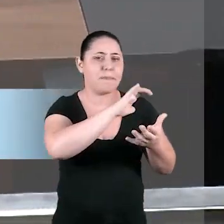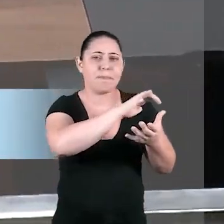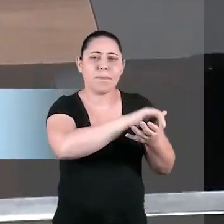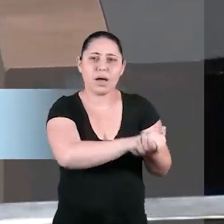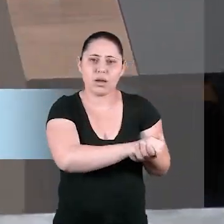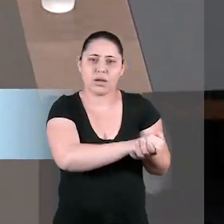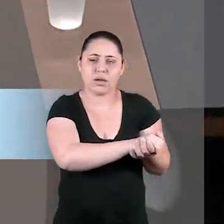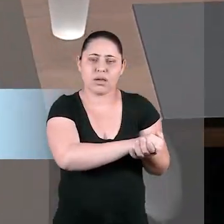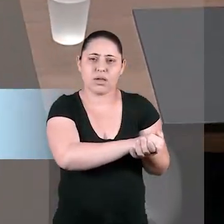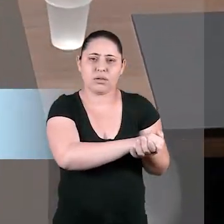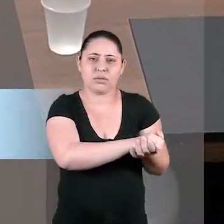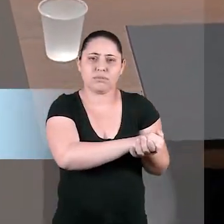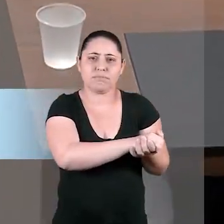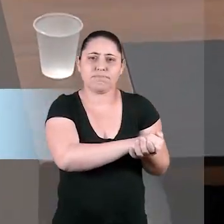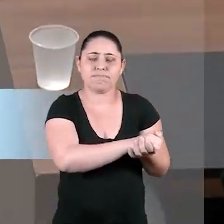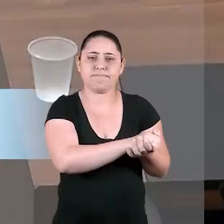Pega na mão dela